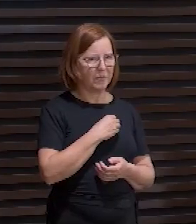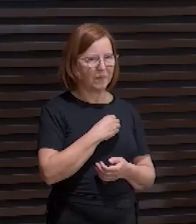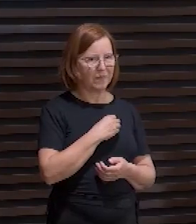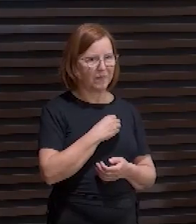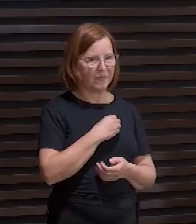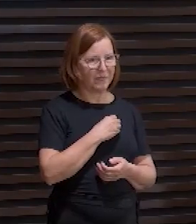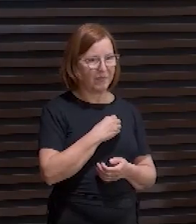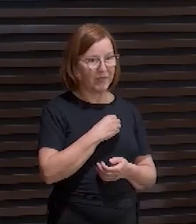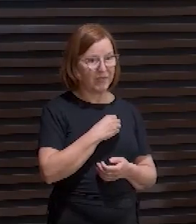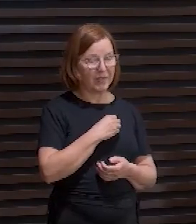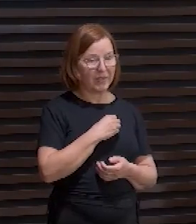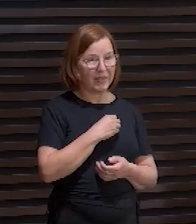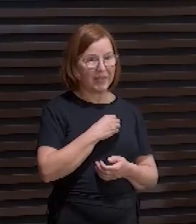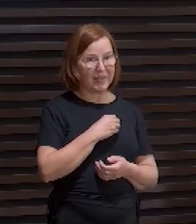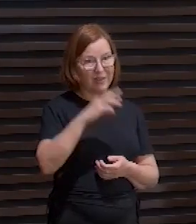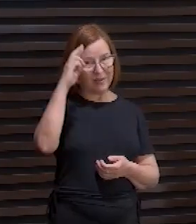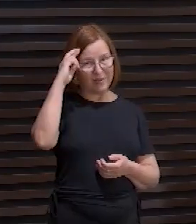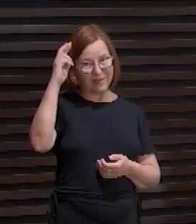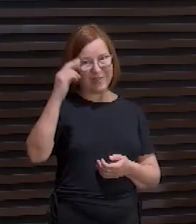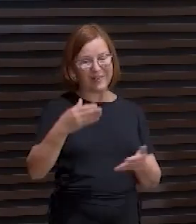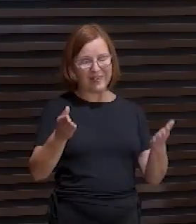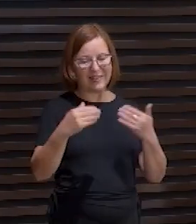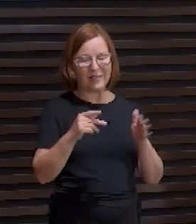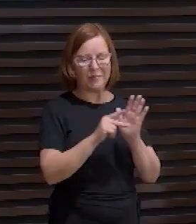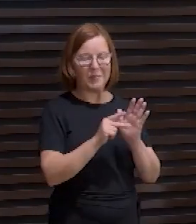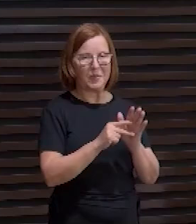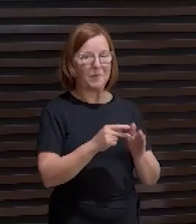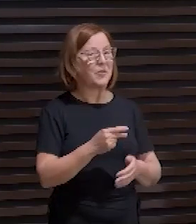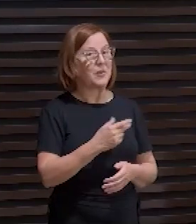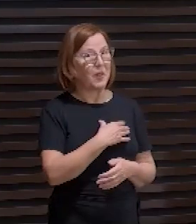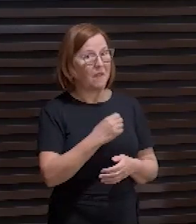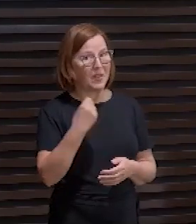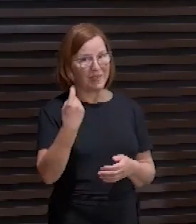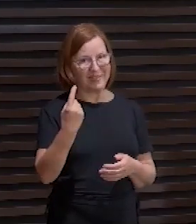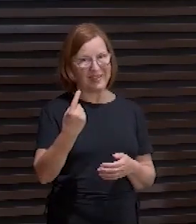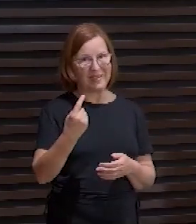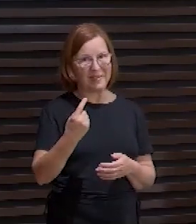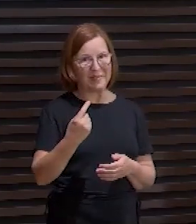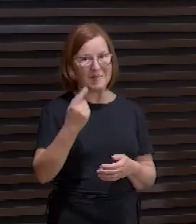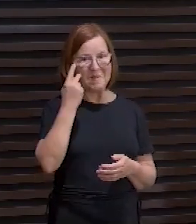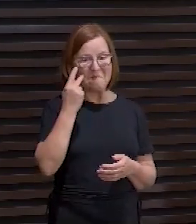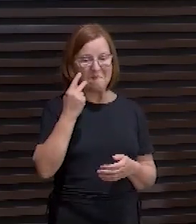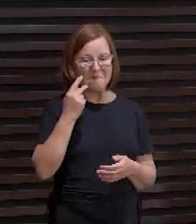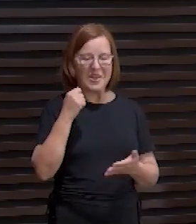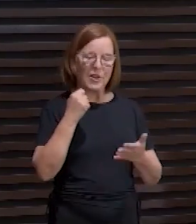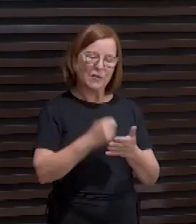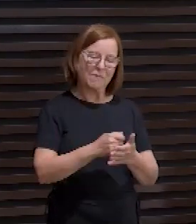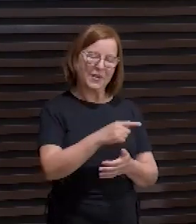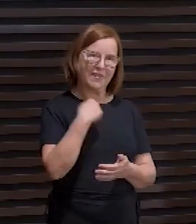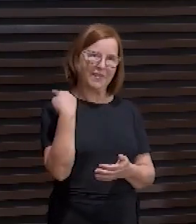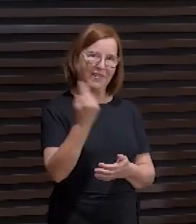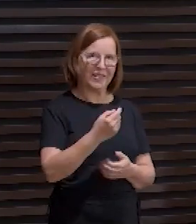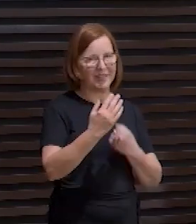Filho unigênito para morrer em nosso lugar e pagar nossa dívida, nos dando perdão completo pelos nossos pecados. E Paulo escreve